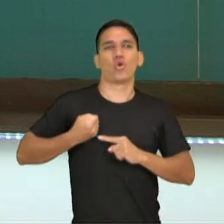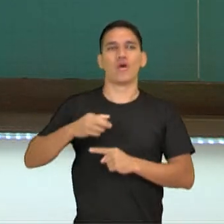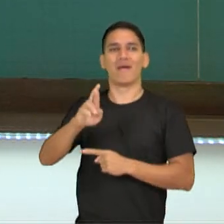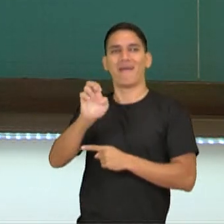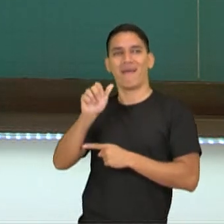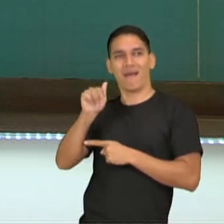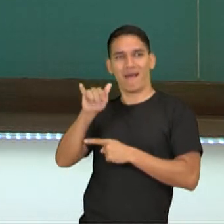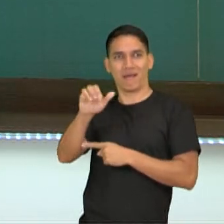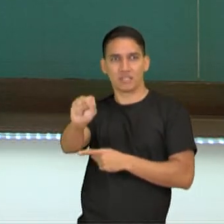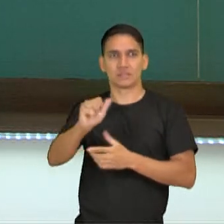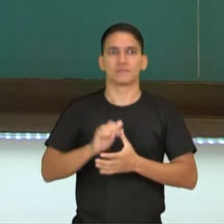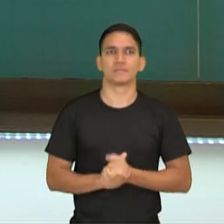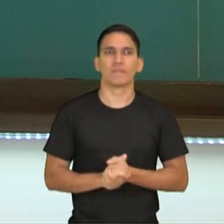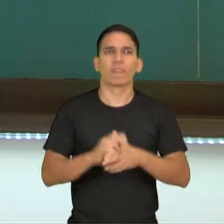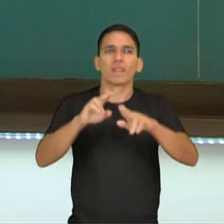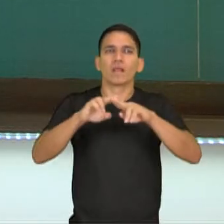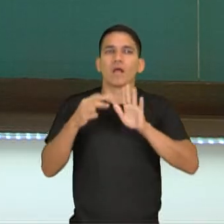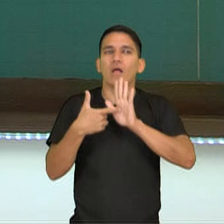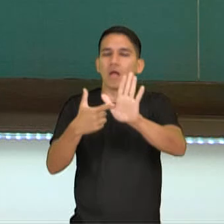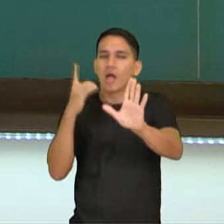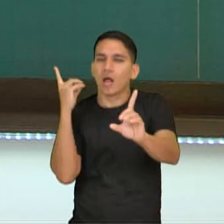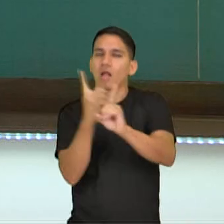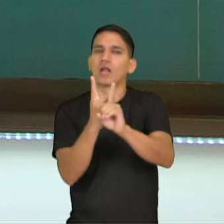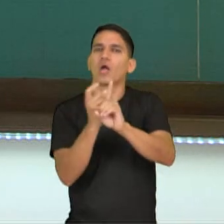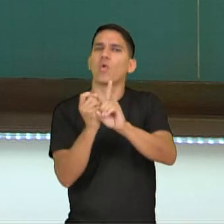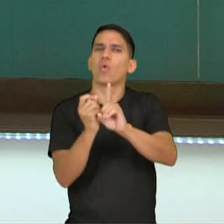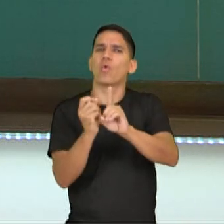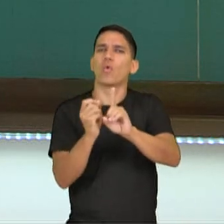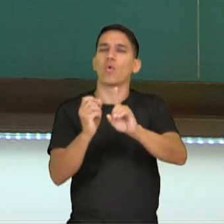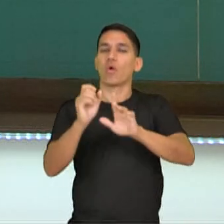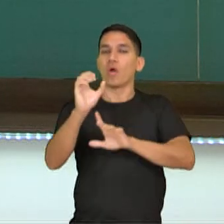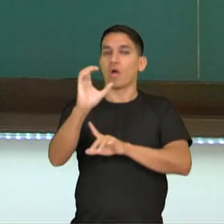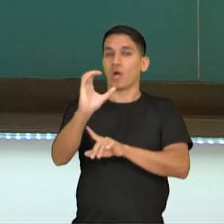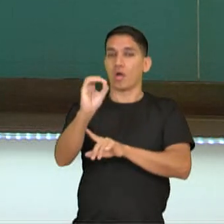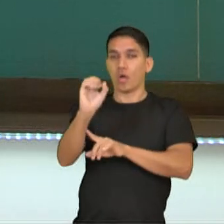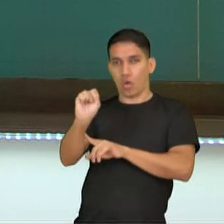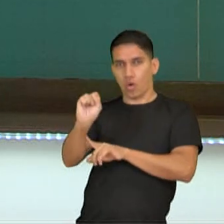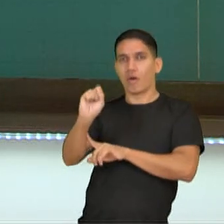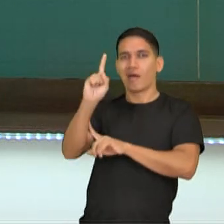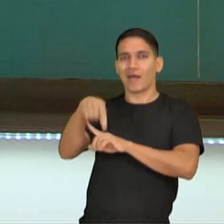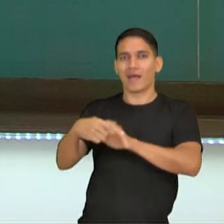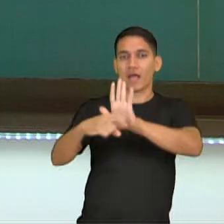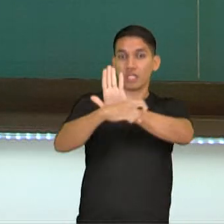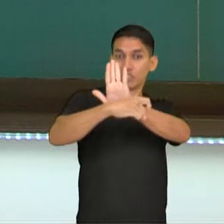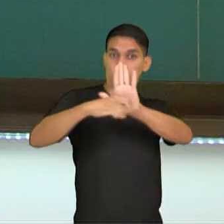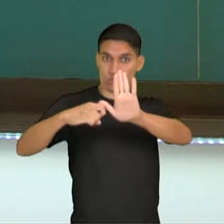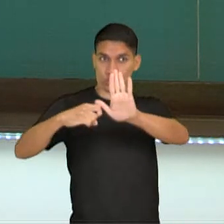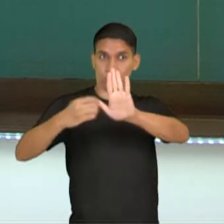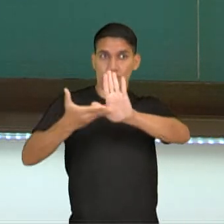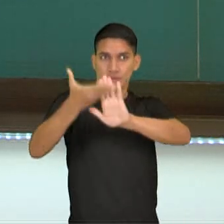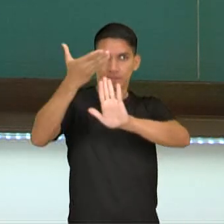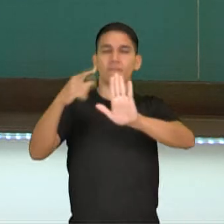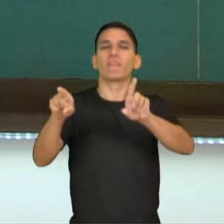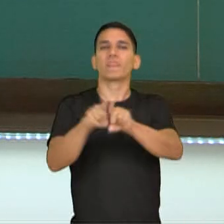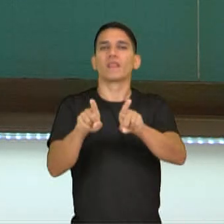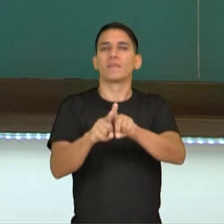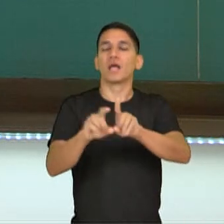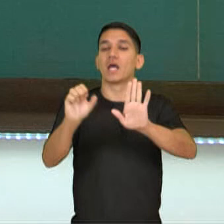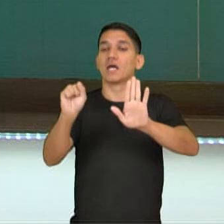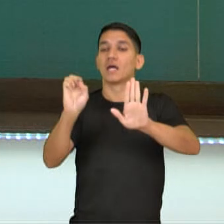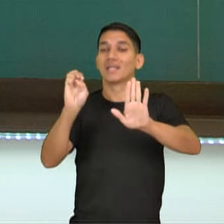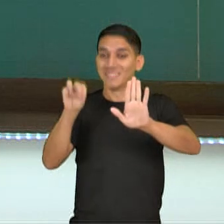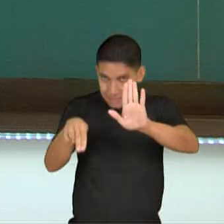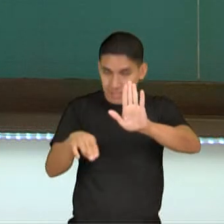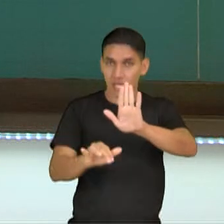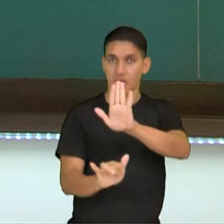nós vamos encontrar aqui o cosseno no eixo x, que é o eixo das abscissas, vamos encontrar o seno no